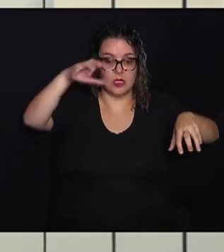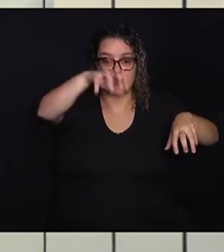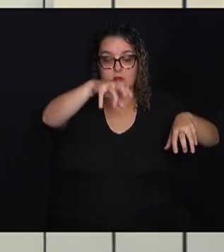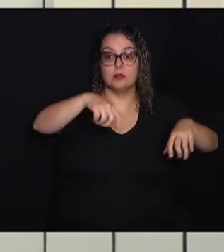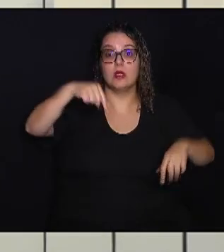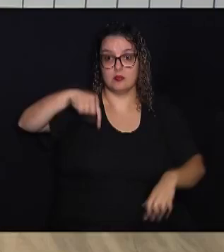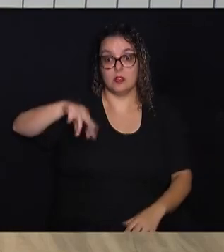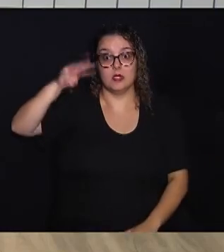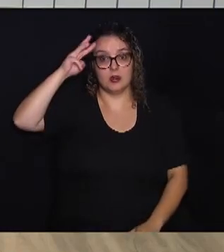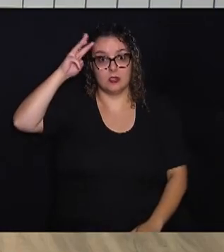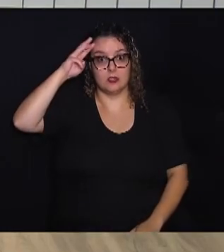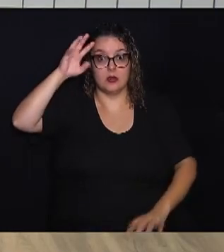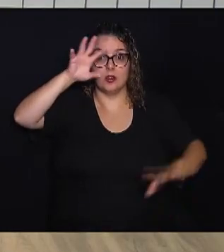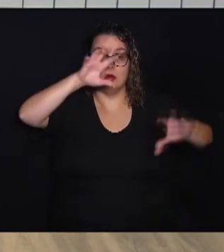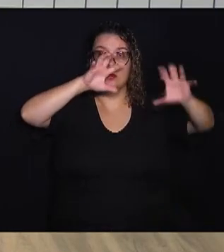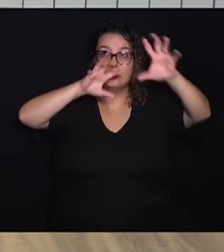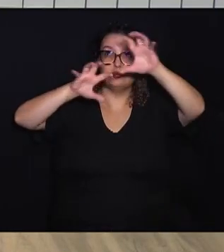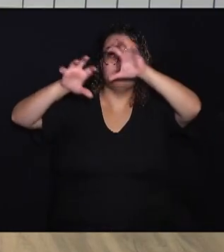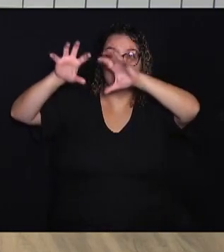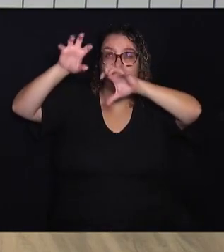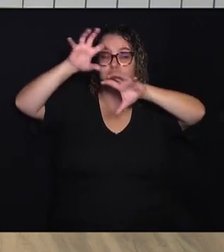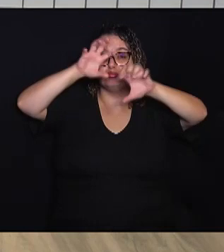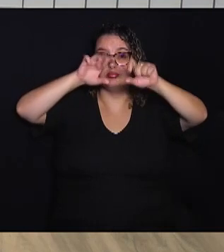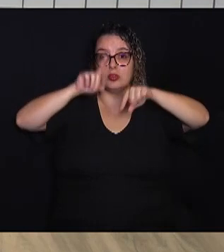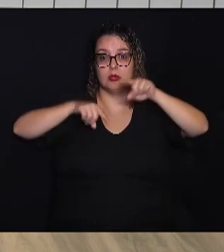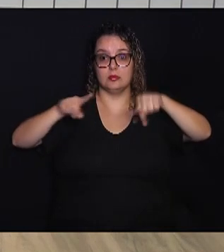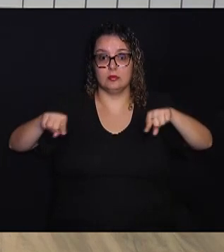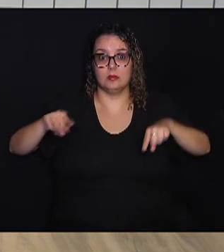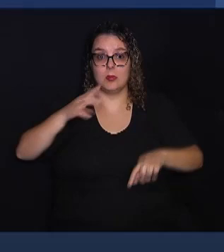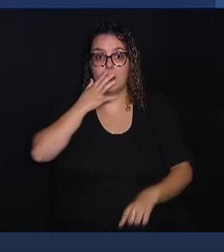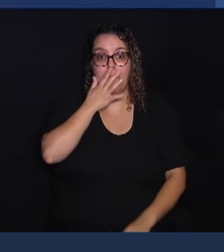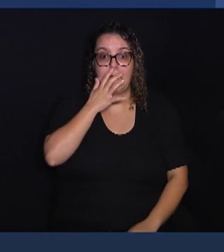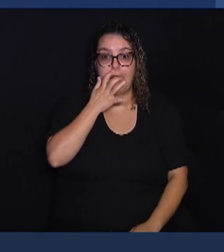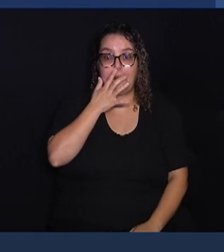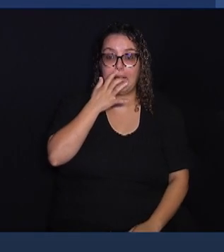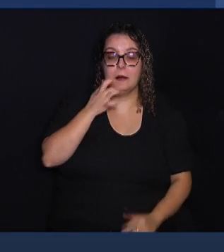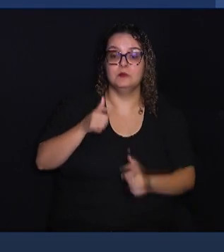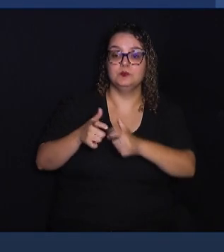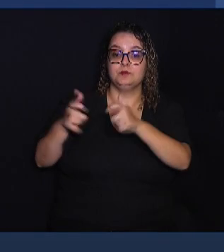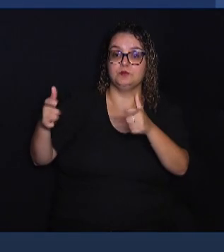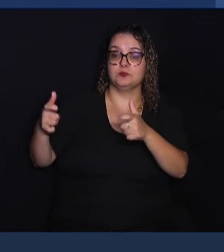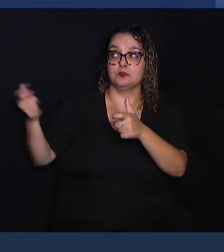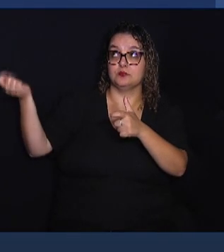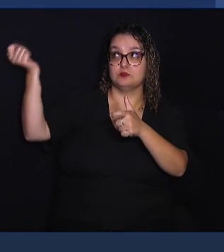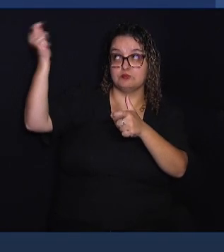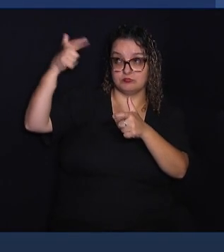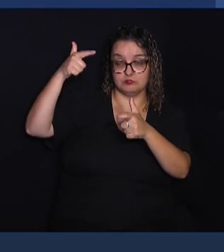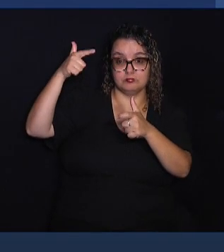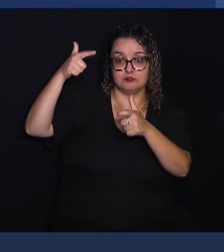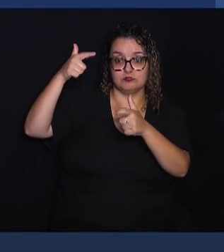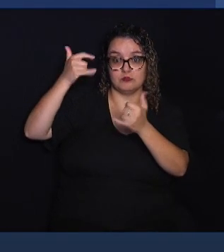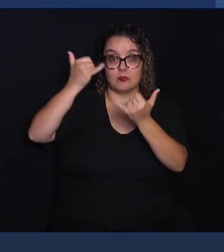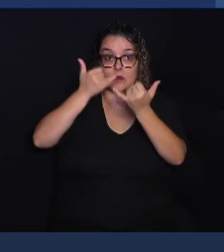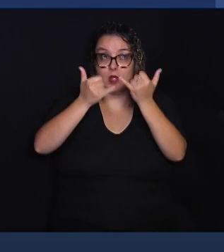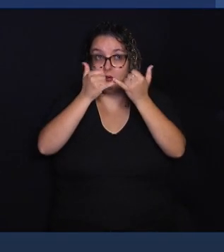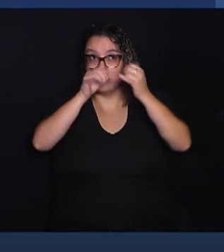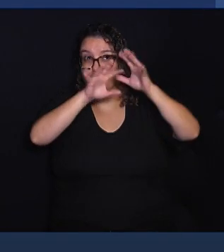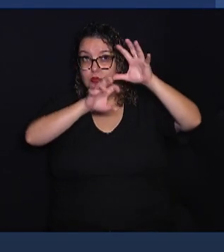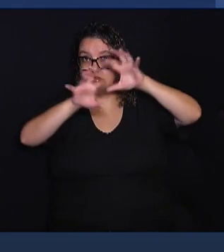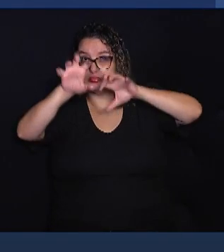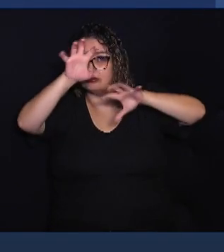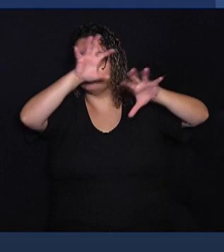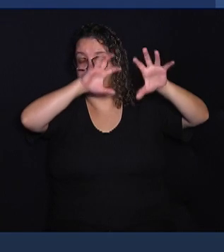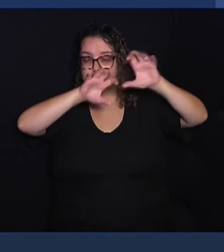terça-feira é de nebulosidade, variando entre o predomínio do sol e céu parcialmente